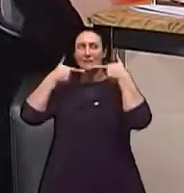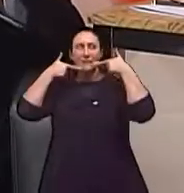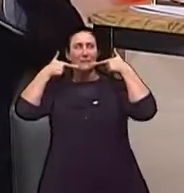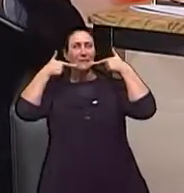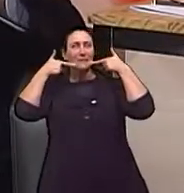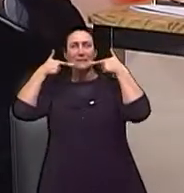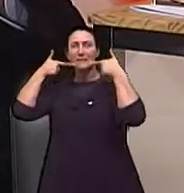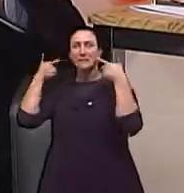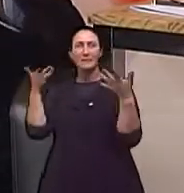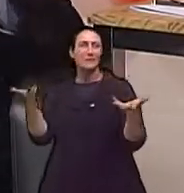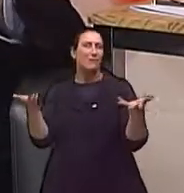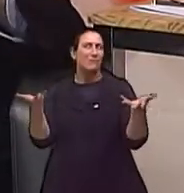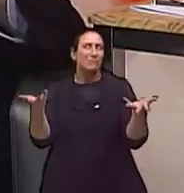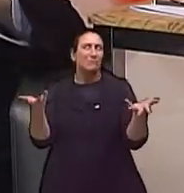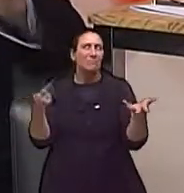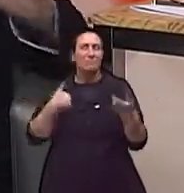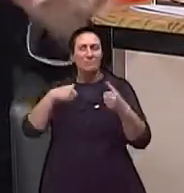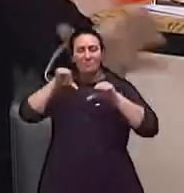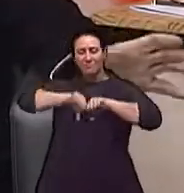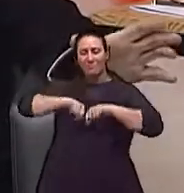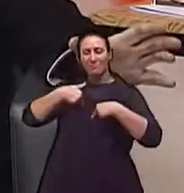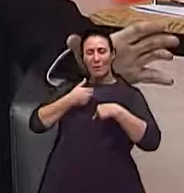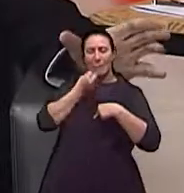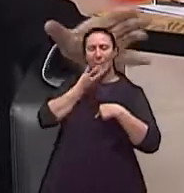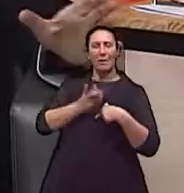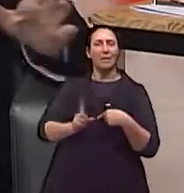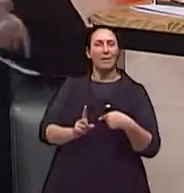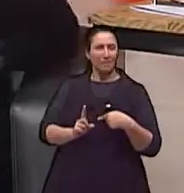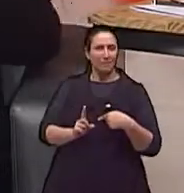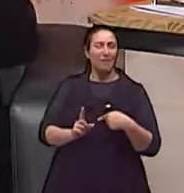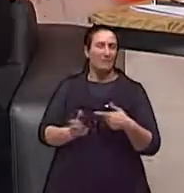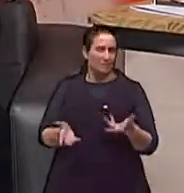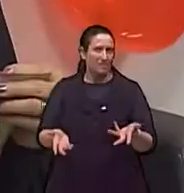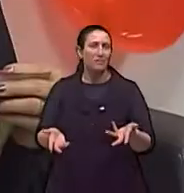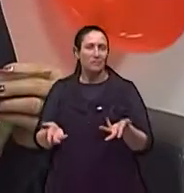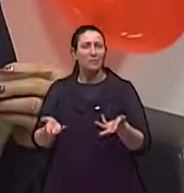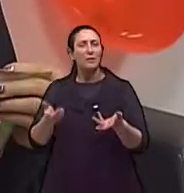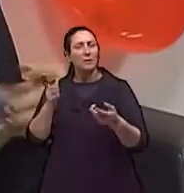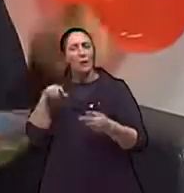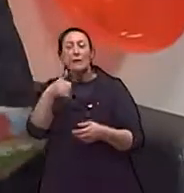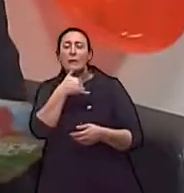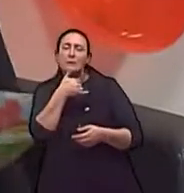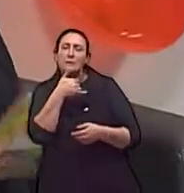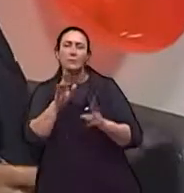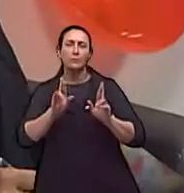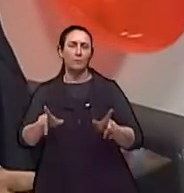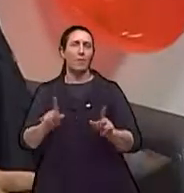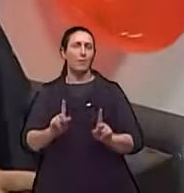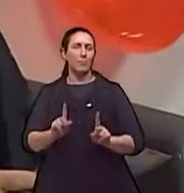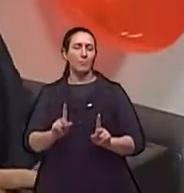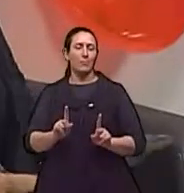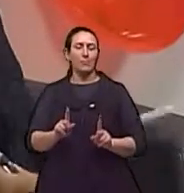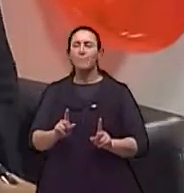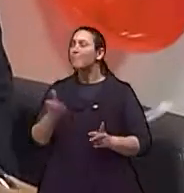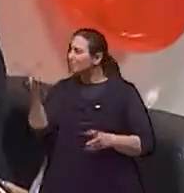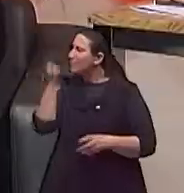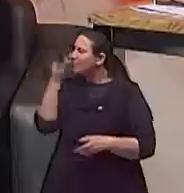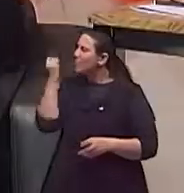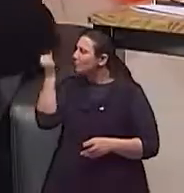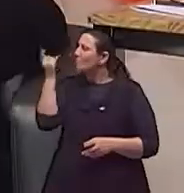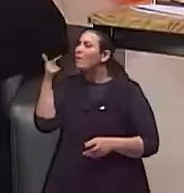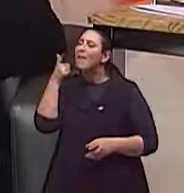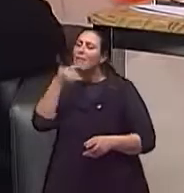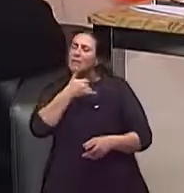tá numa situação muito ruim não é isso Como Tu colocaste bem uma coisa é tristeza então Vamos pontuar isso que que é tristeza e